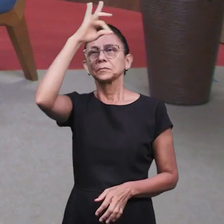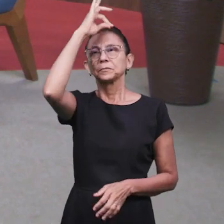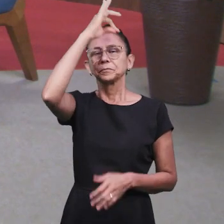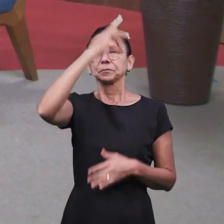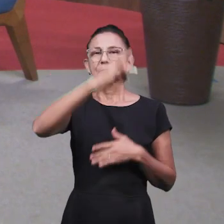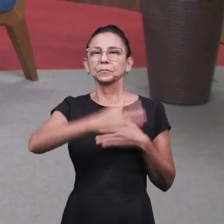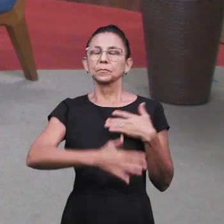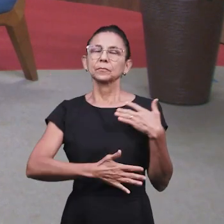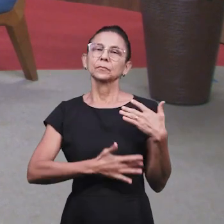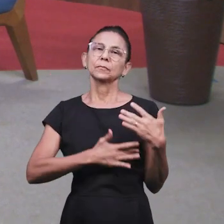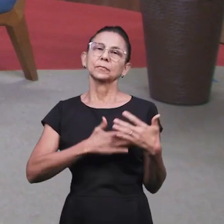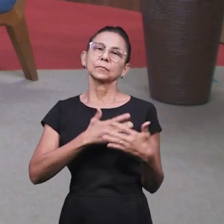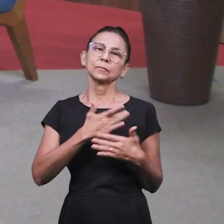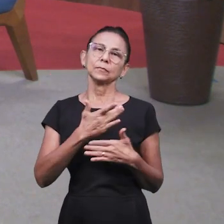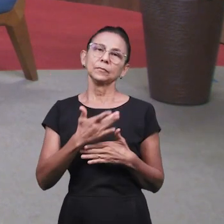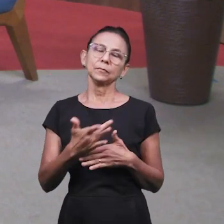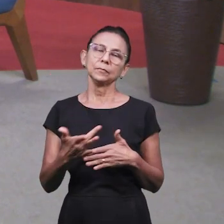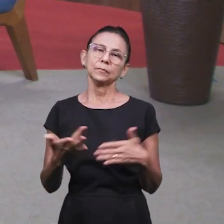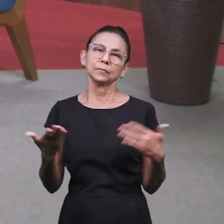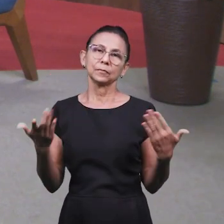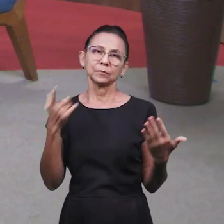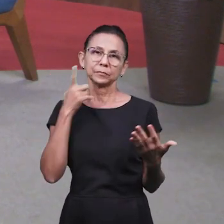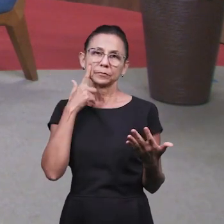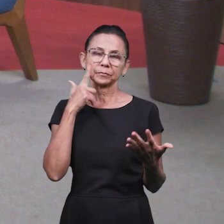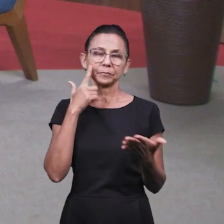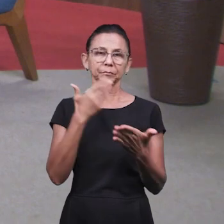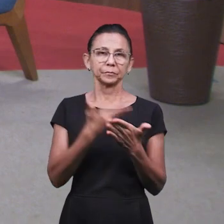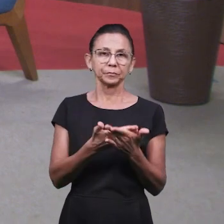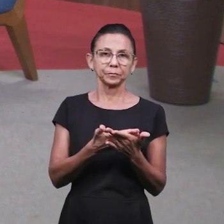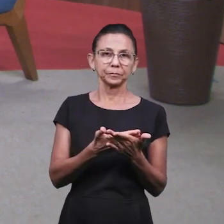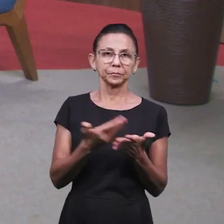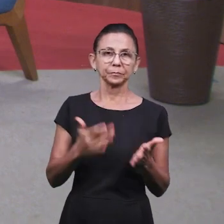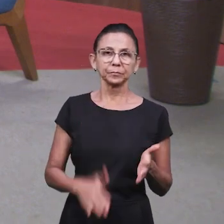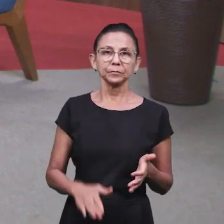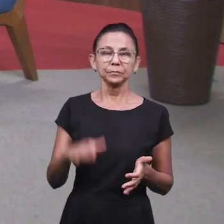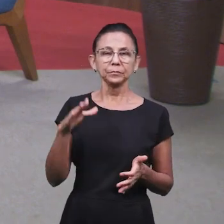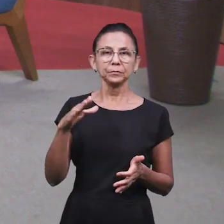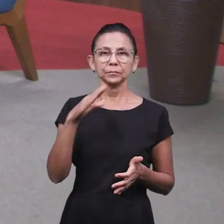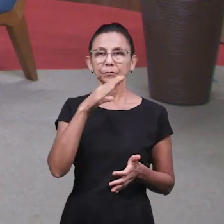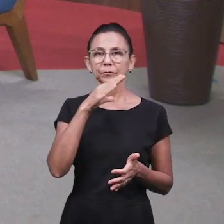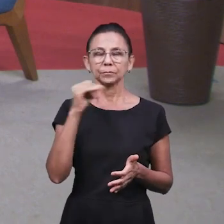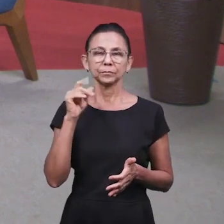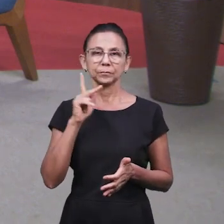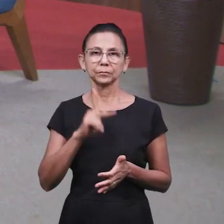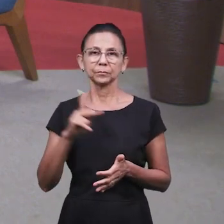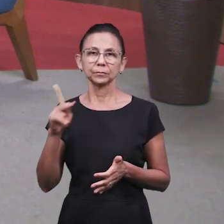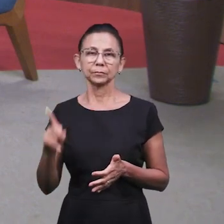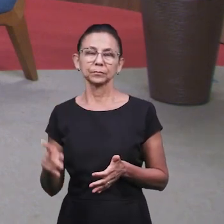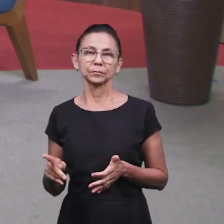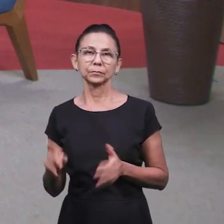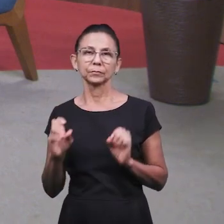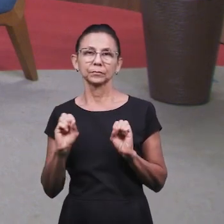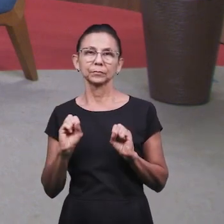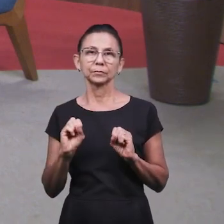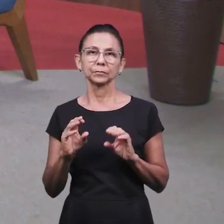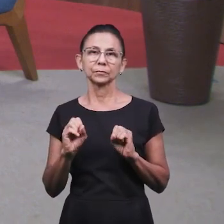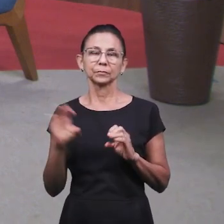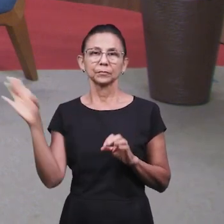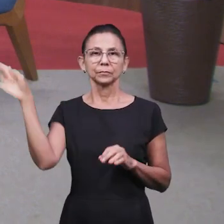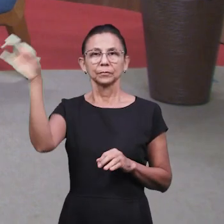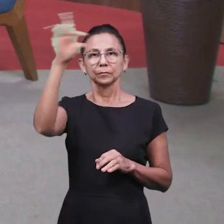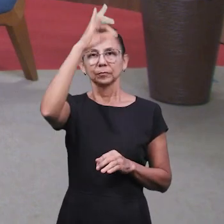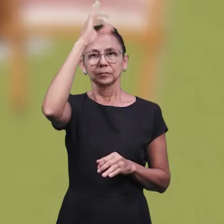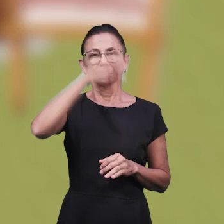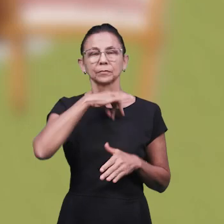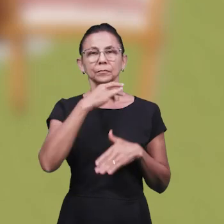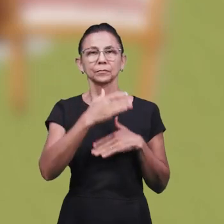Espírito. Hoje, na aula para crianças, intermediários e adolescentes, a professora Carla Figueiredo falará sobre o tema Enchei-vos do